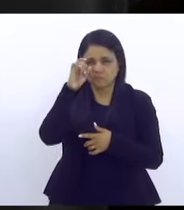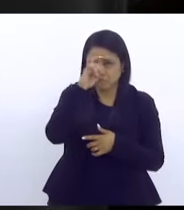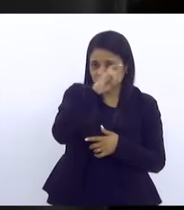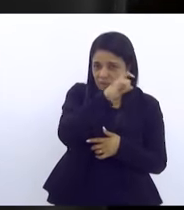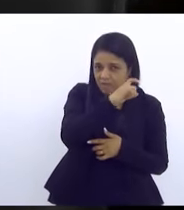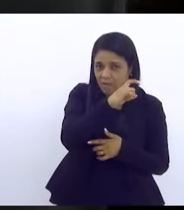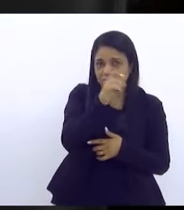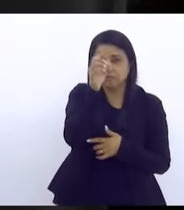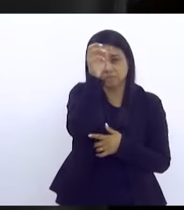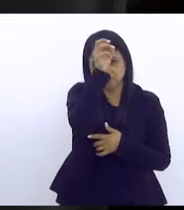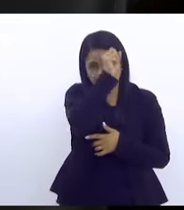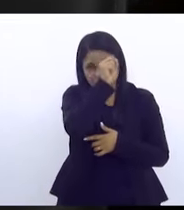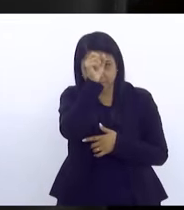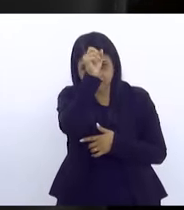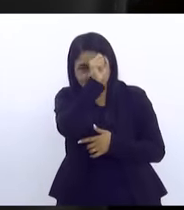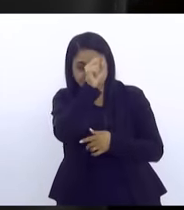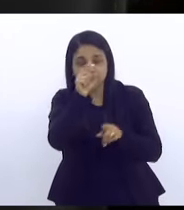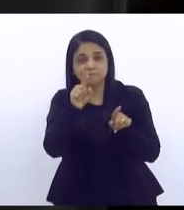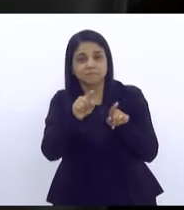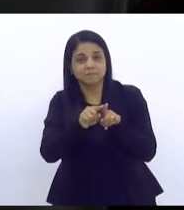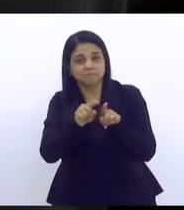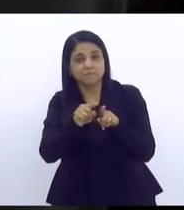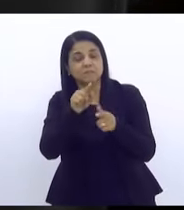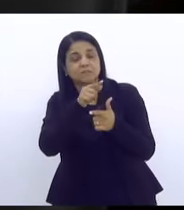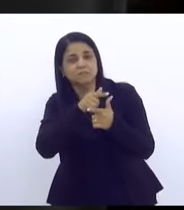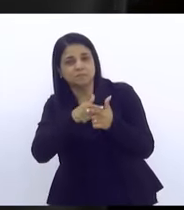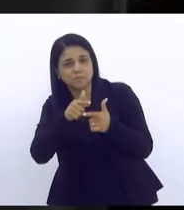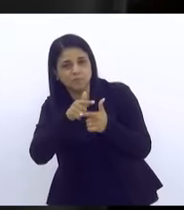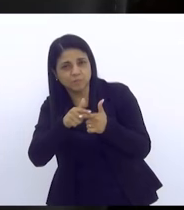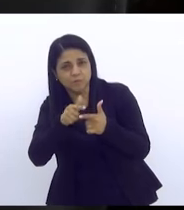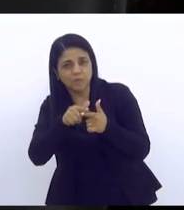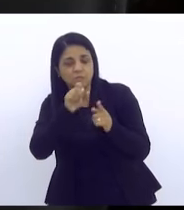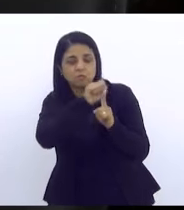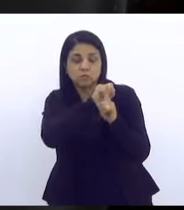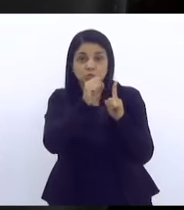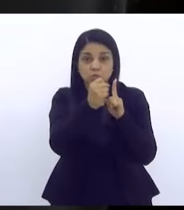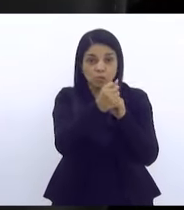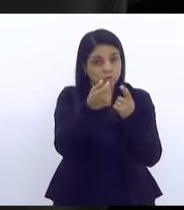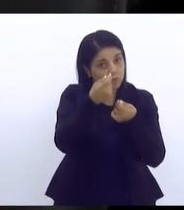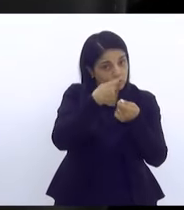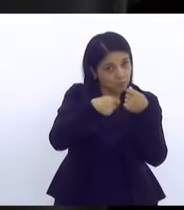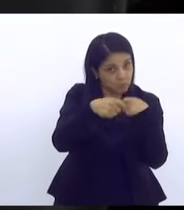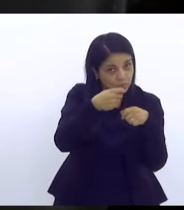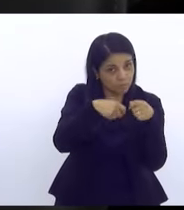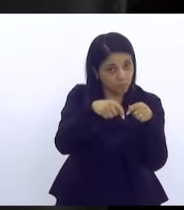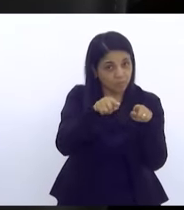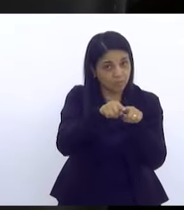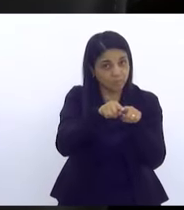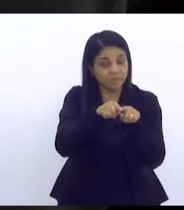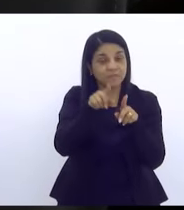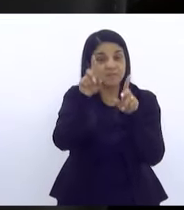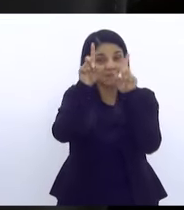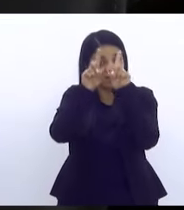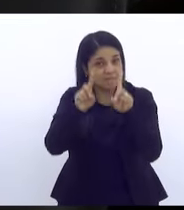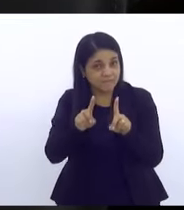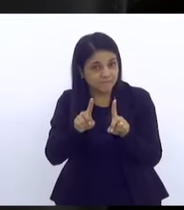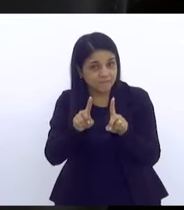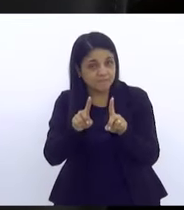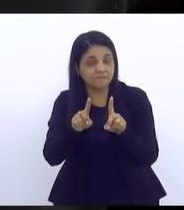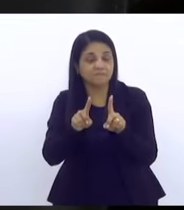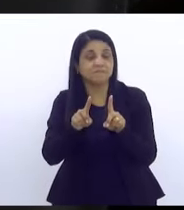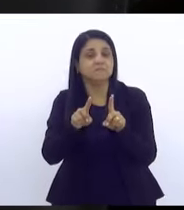de aprendizagens, problemas socioeconômicos, com deficiências